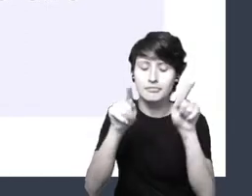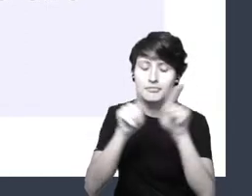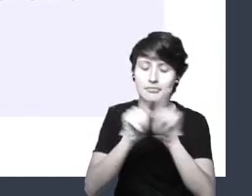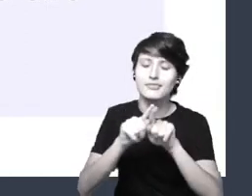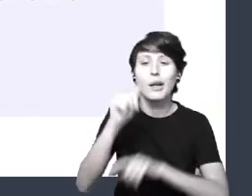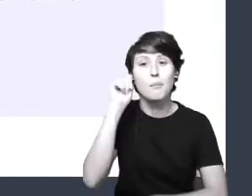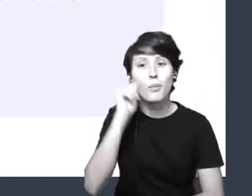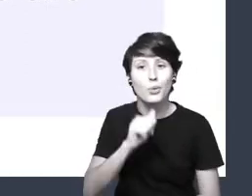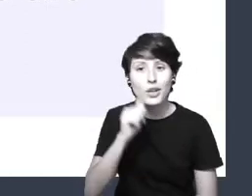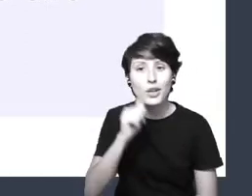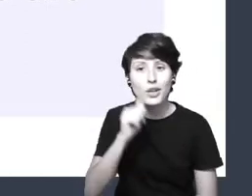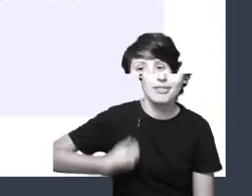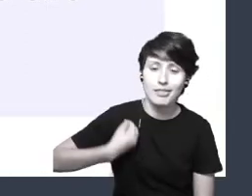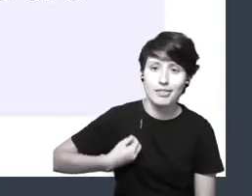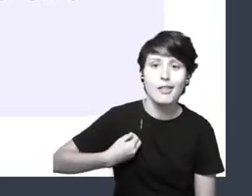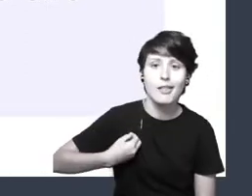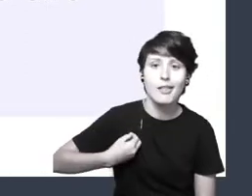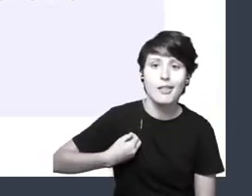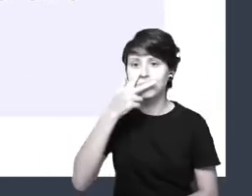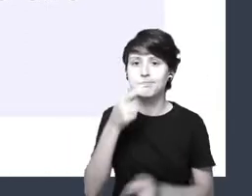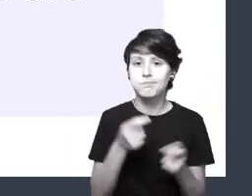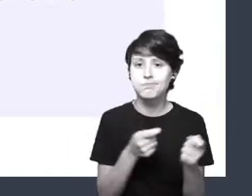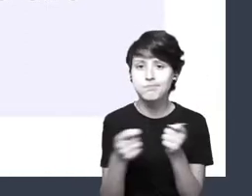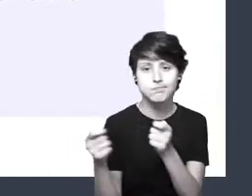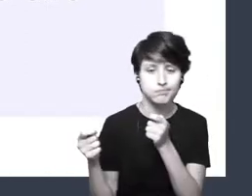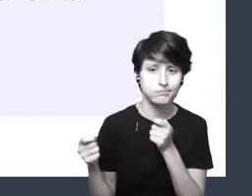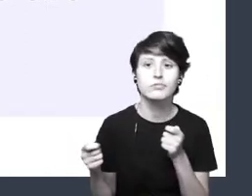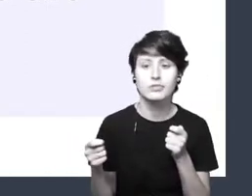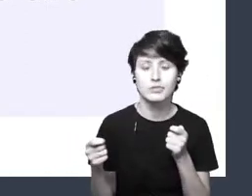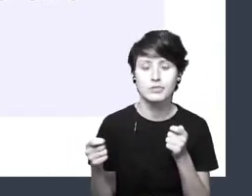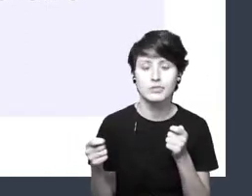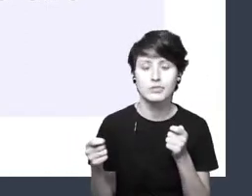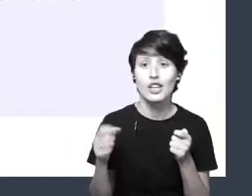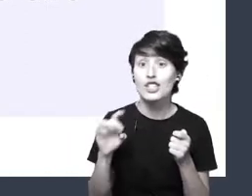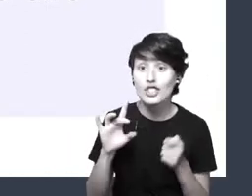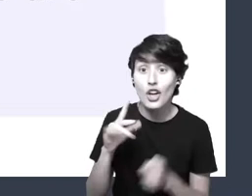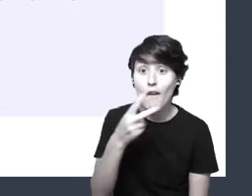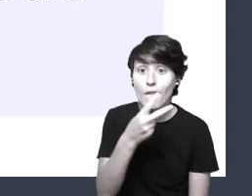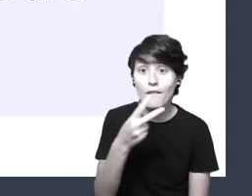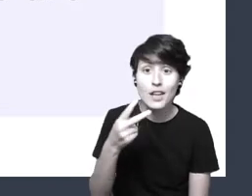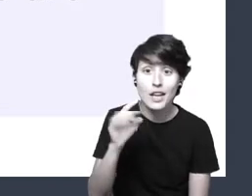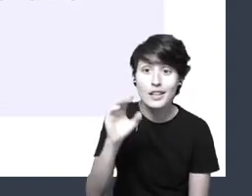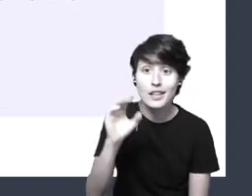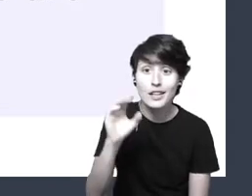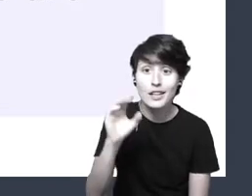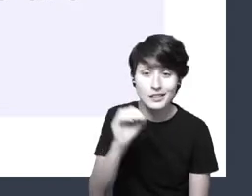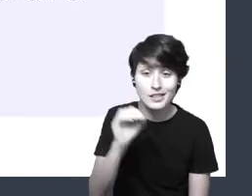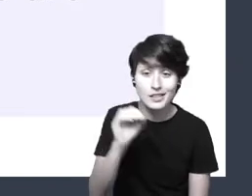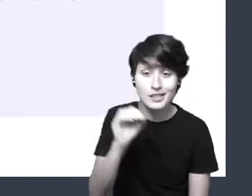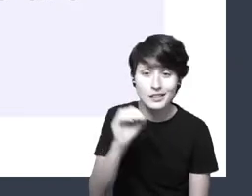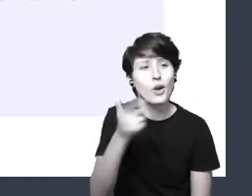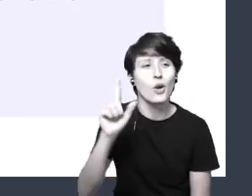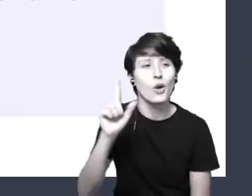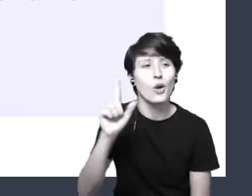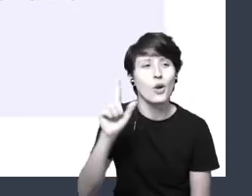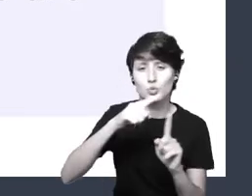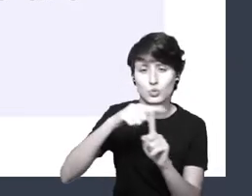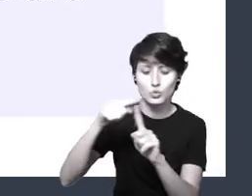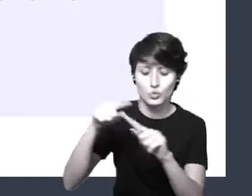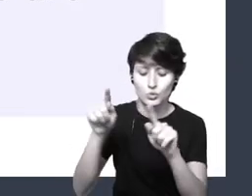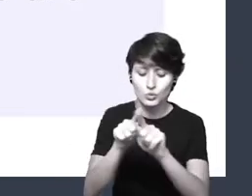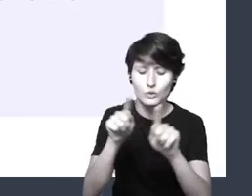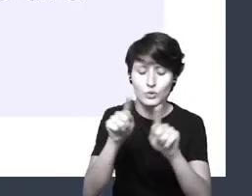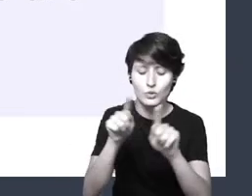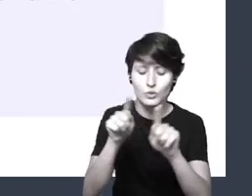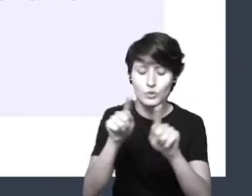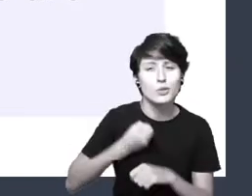estão segurando essas vagas. Apenas 22%. E se você for ainda para cargos que são mais sênior, esse número é